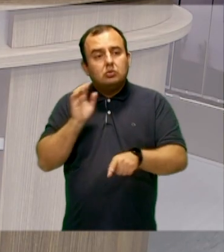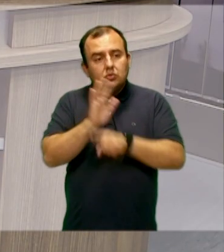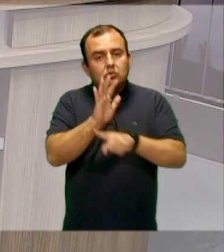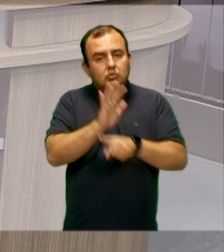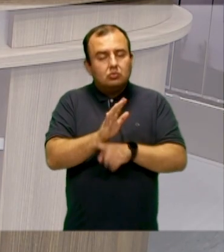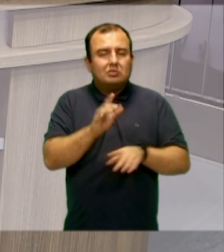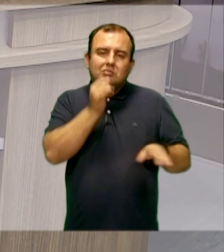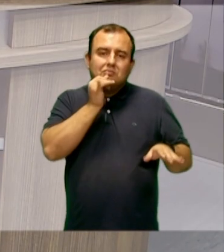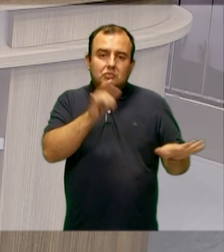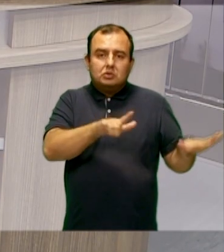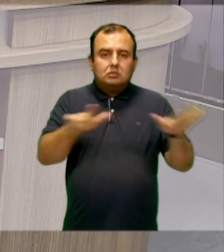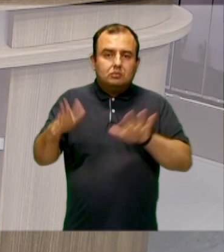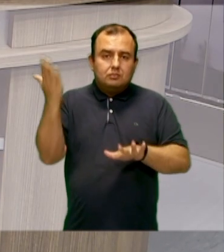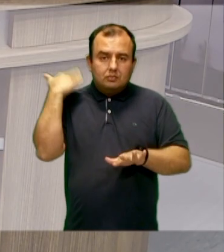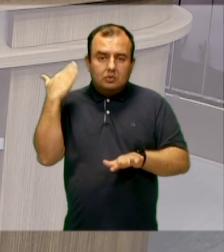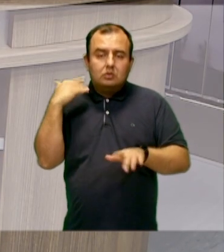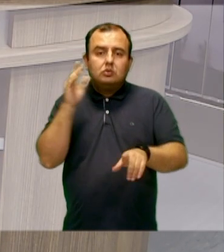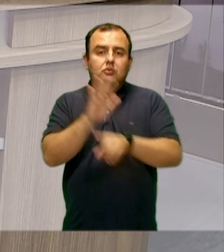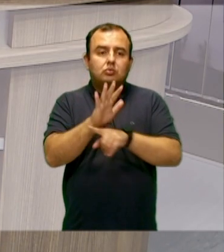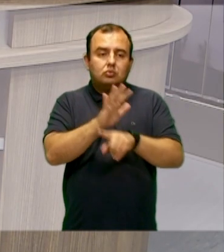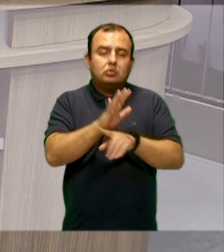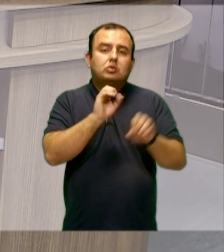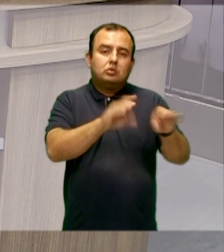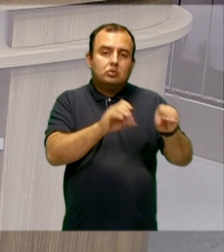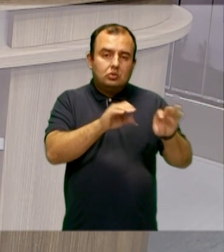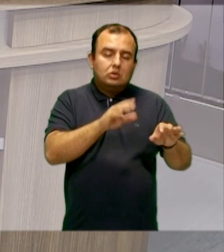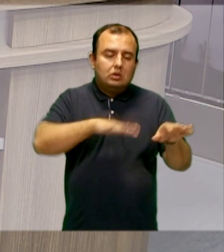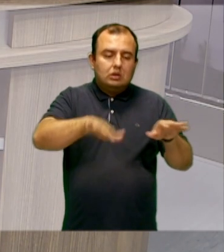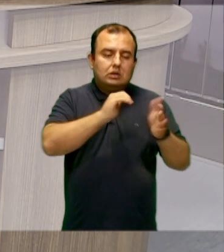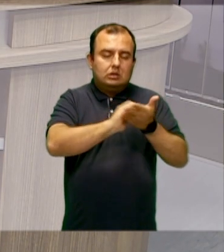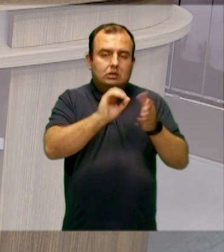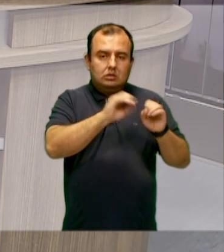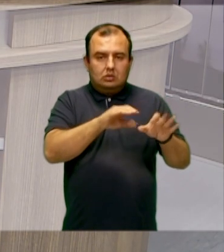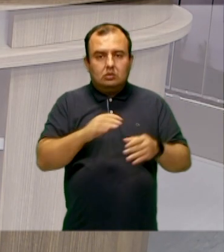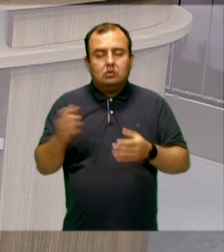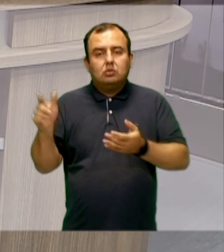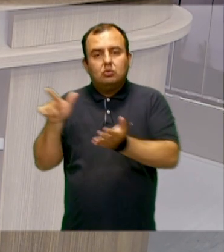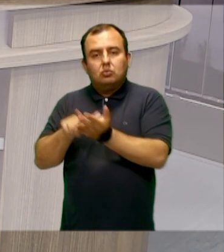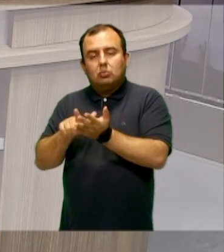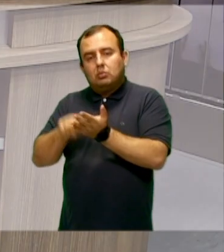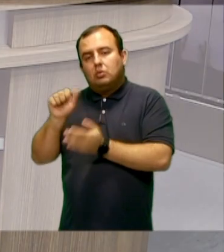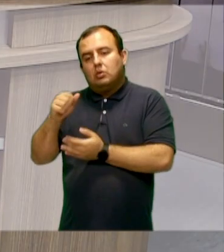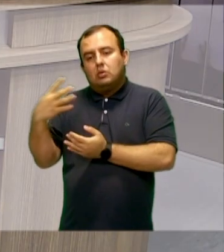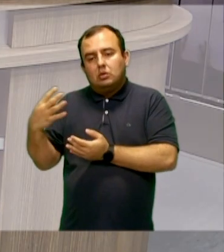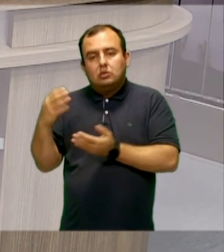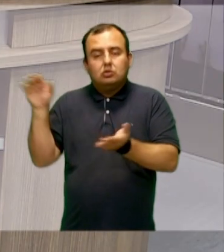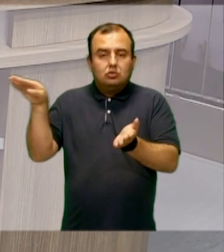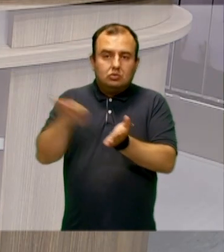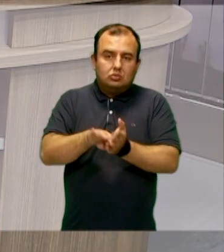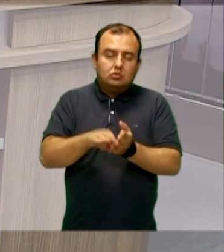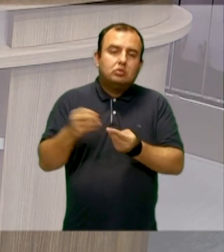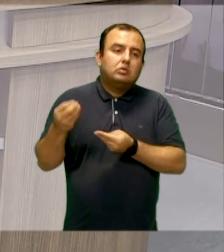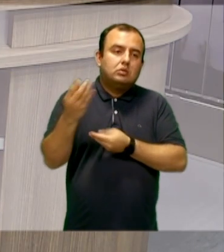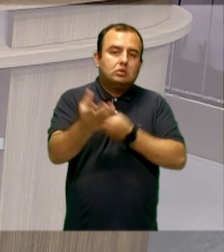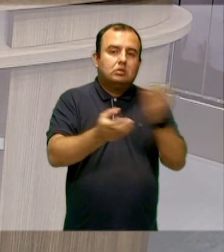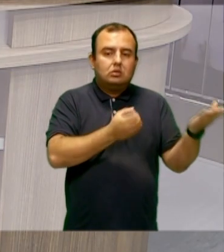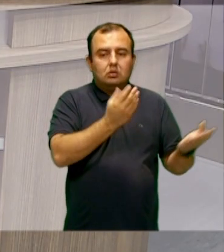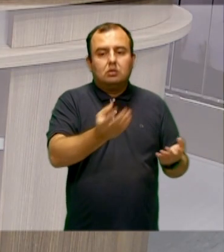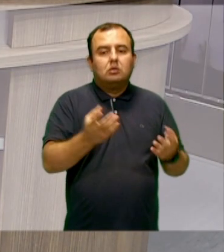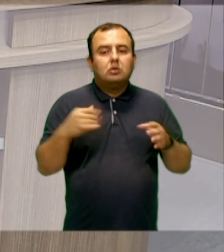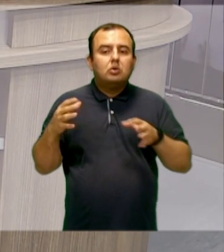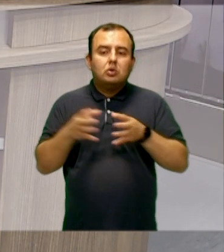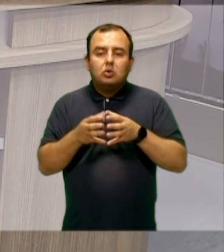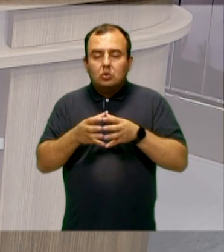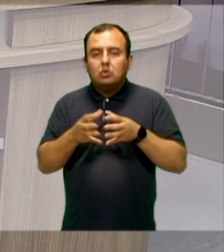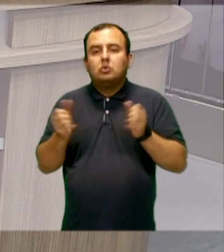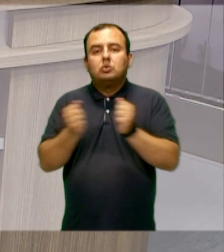semana passada, a gente estava auxiliando a educação na entrega das folhas A4 que chegaram, estavam em falta nas escolas, e a gente pegou nossa